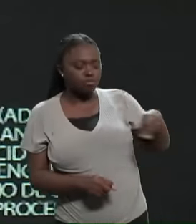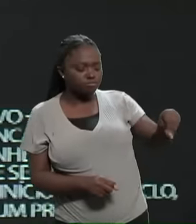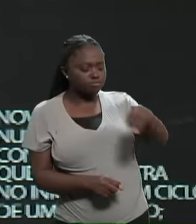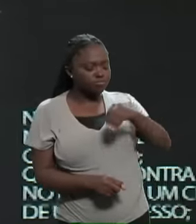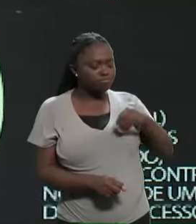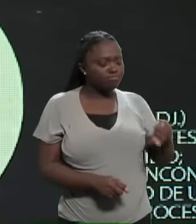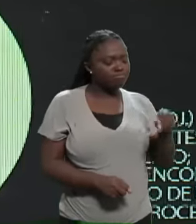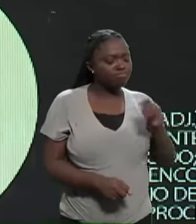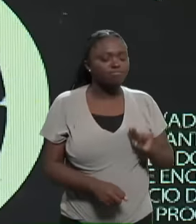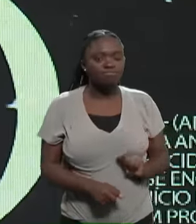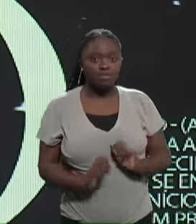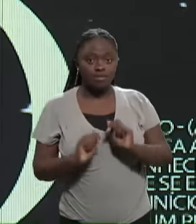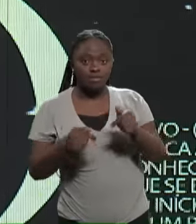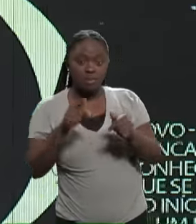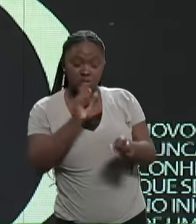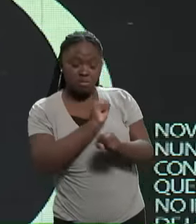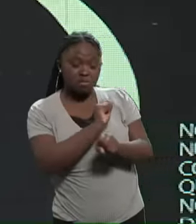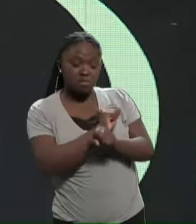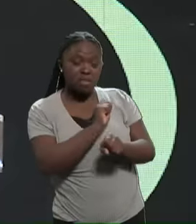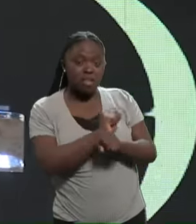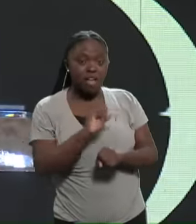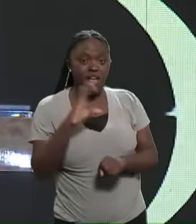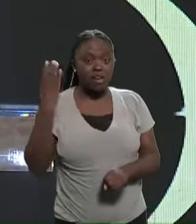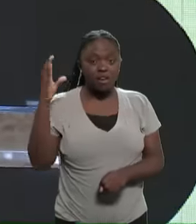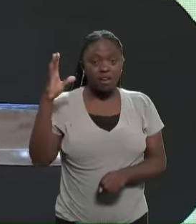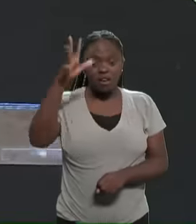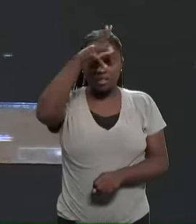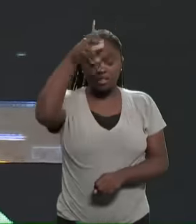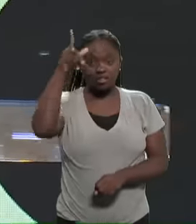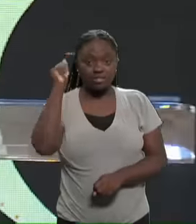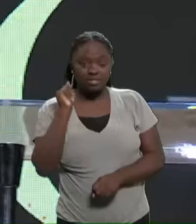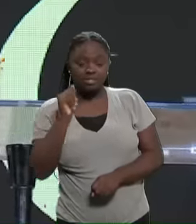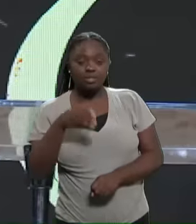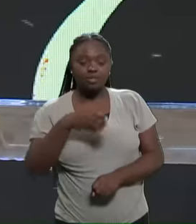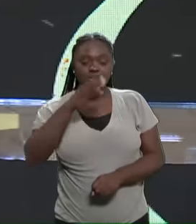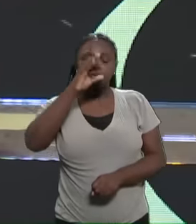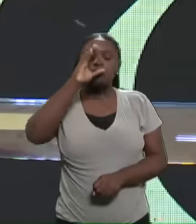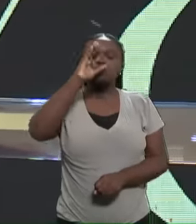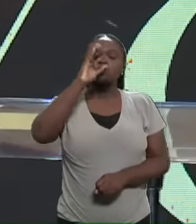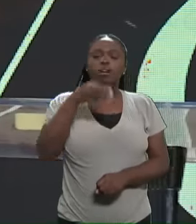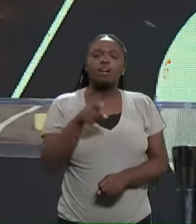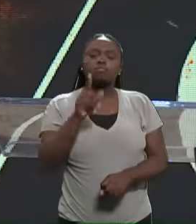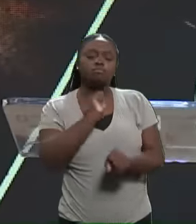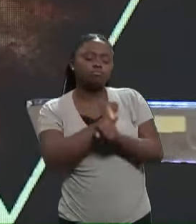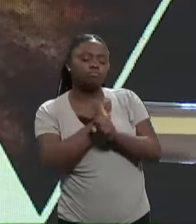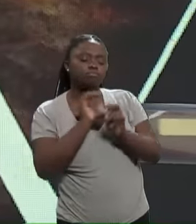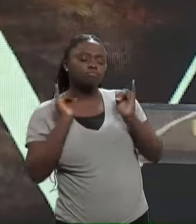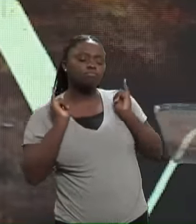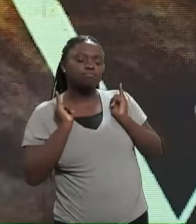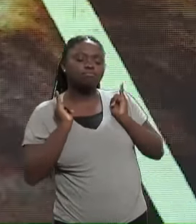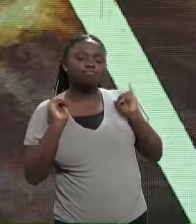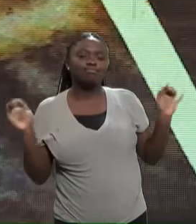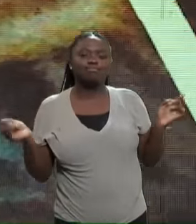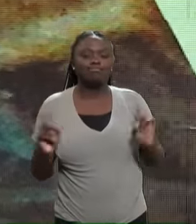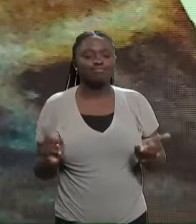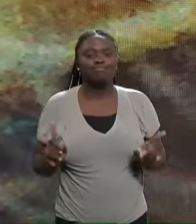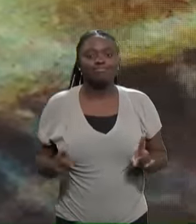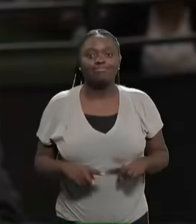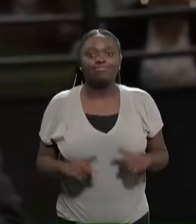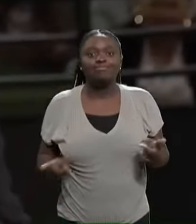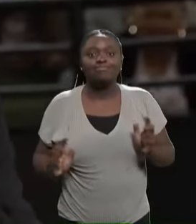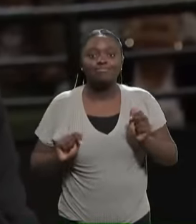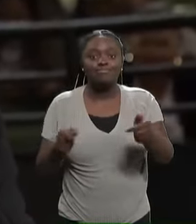Ele não te faz esperar você assentado tomando Coca-Cola com gelo e limão. É quando te faz esperar, Ele